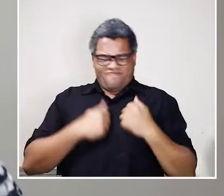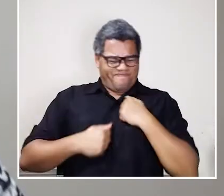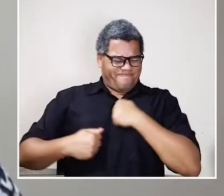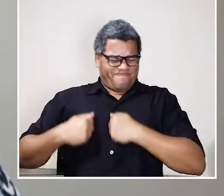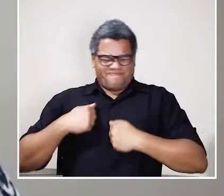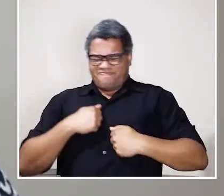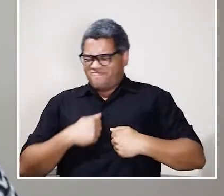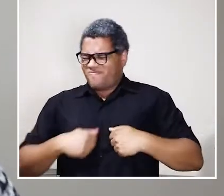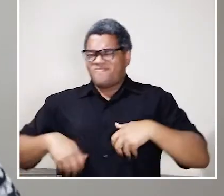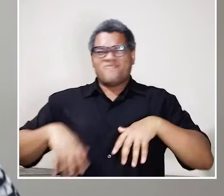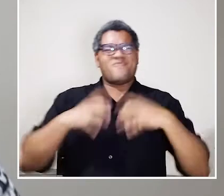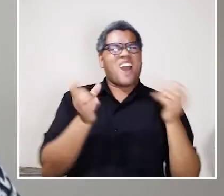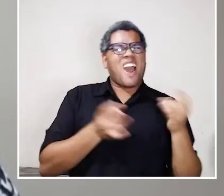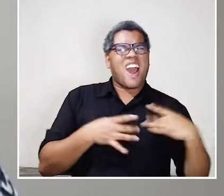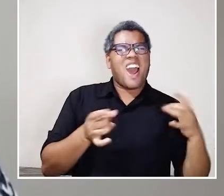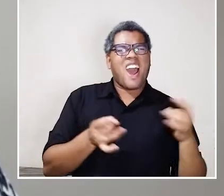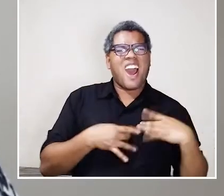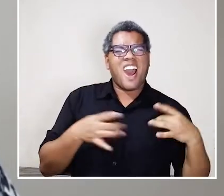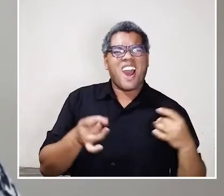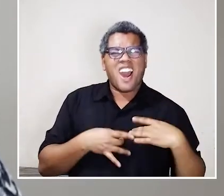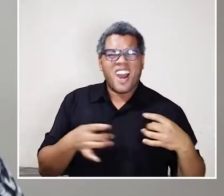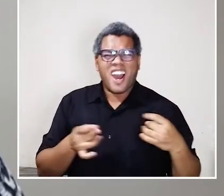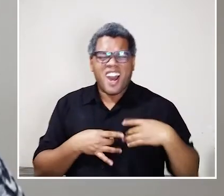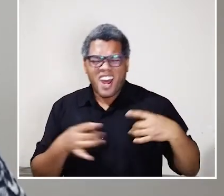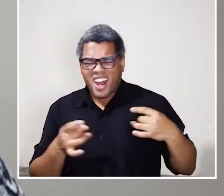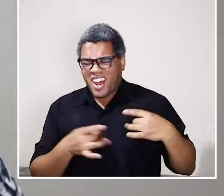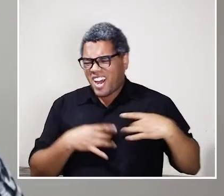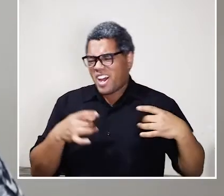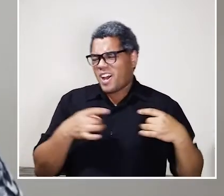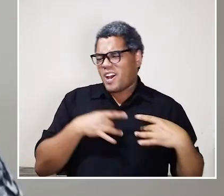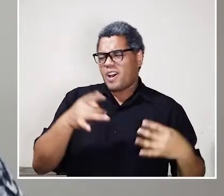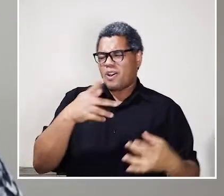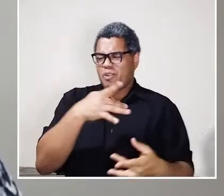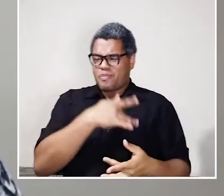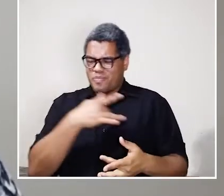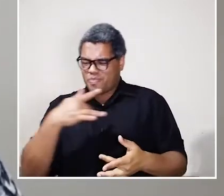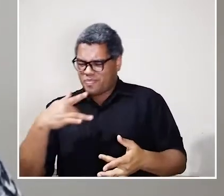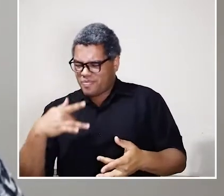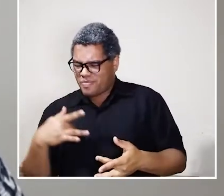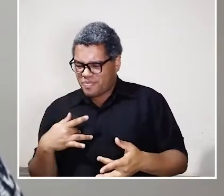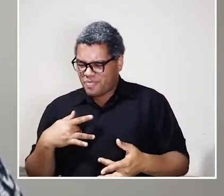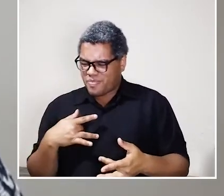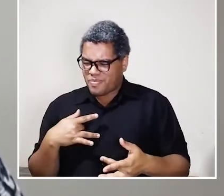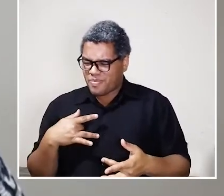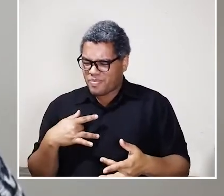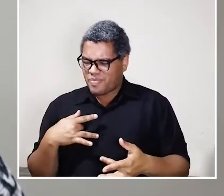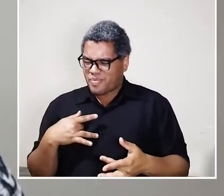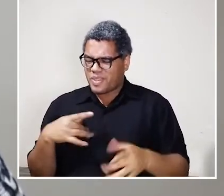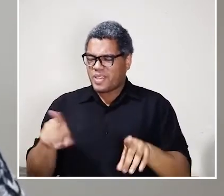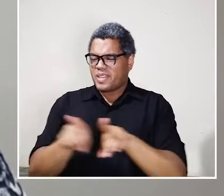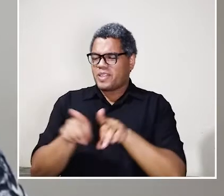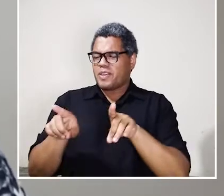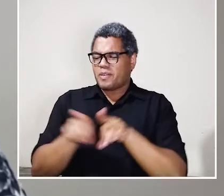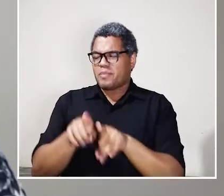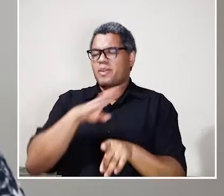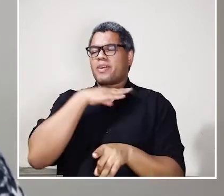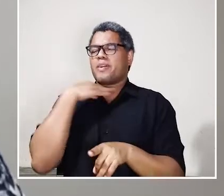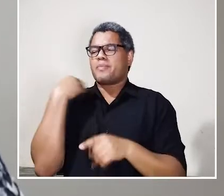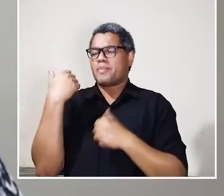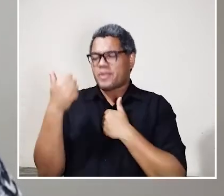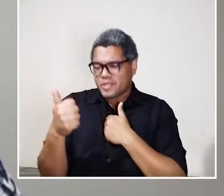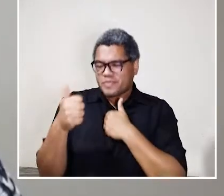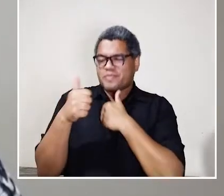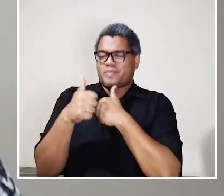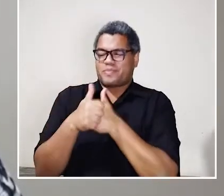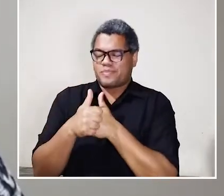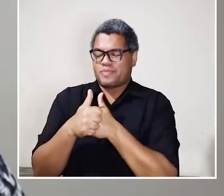agitado, ansioso, apavorado diante do seu estado de saúde e também da presença da